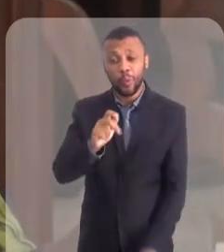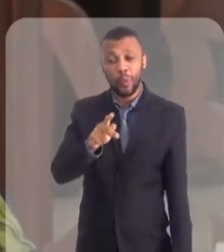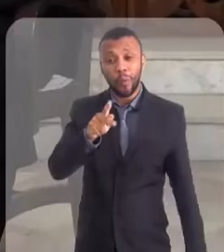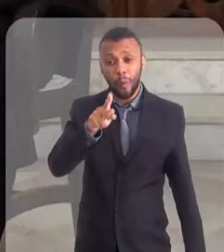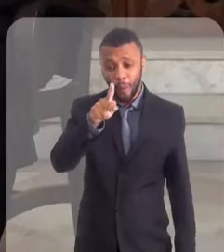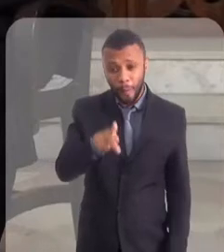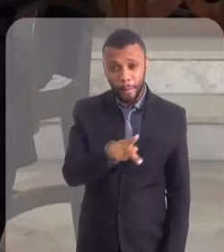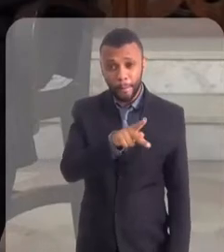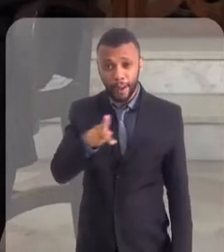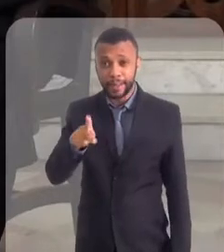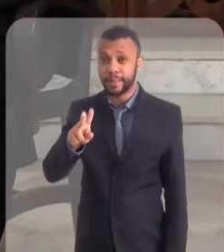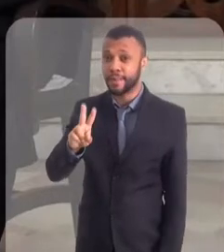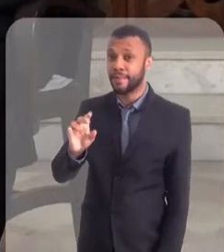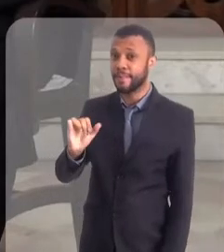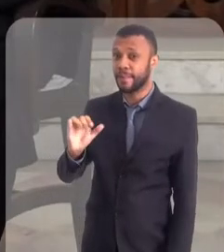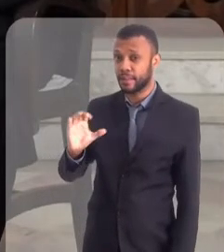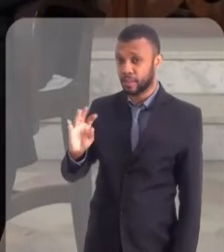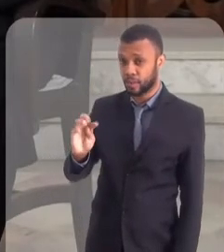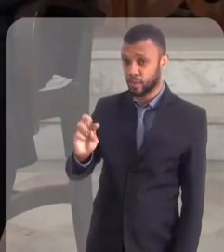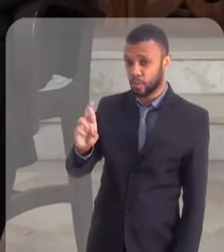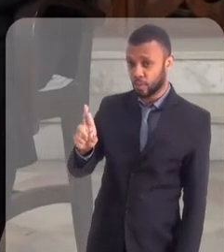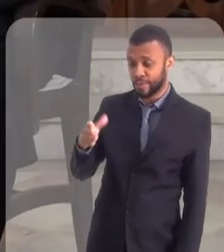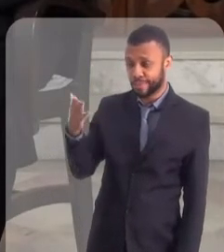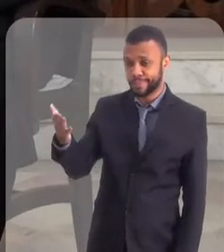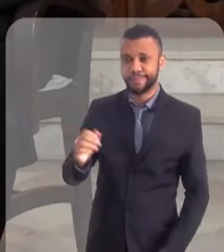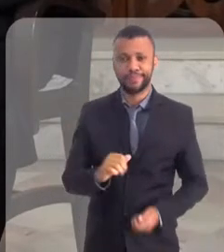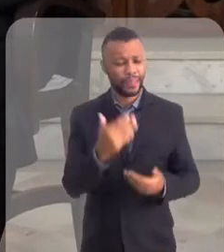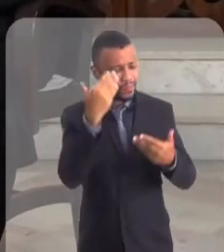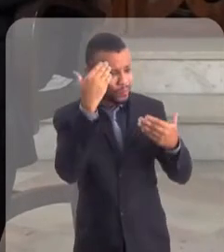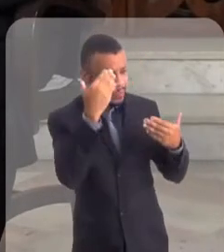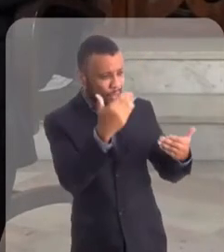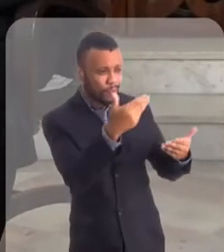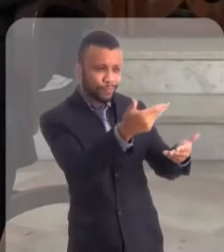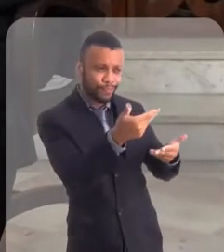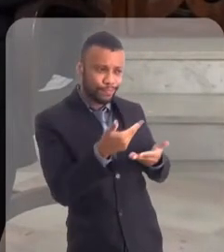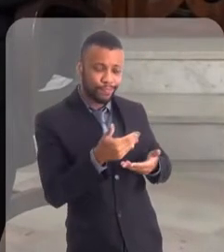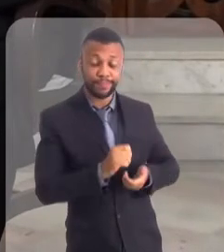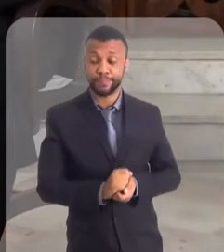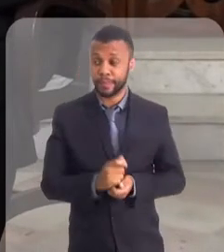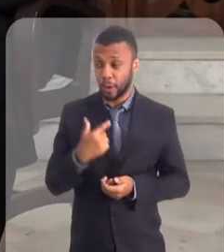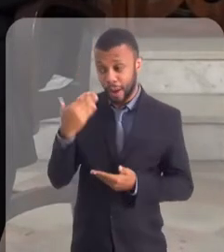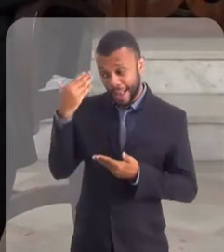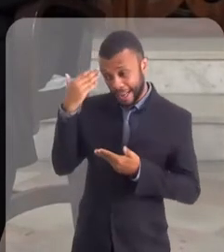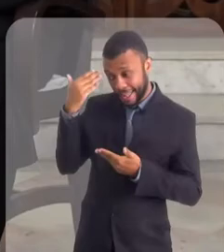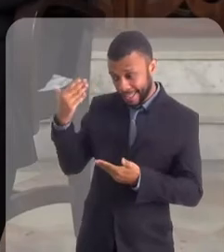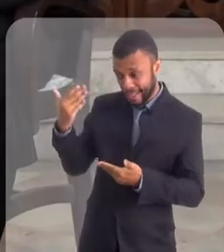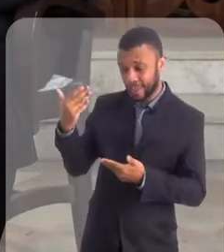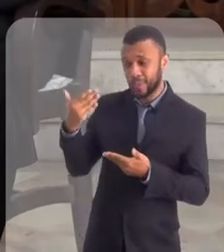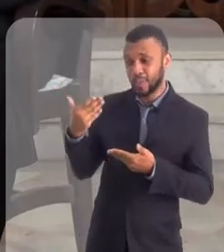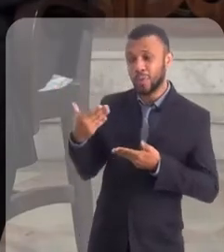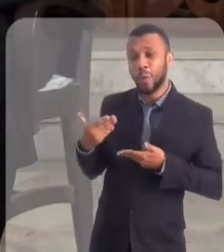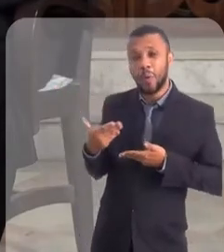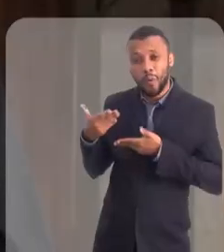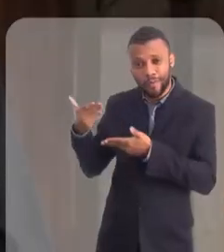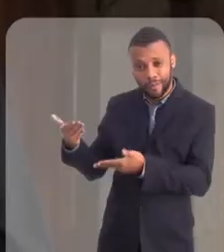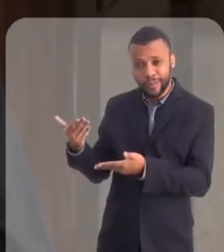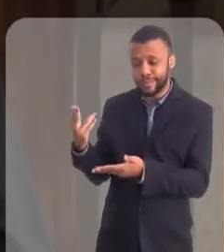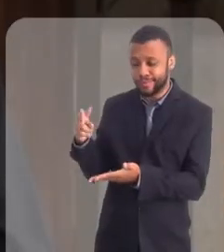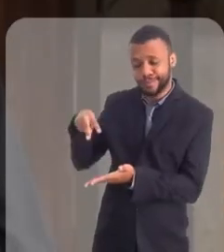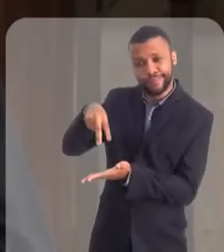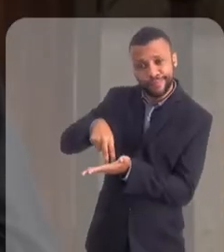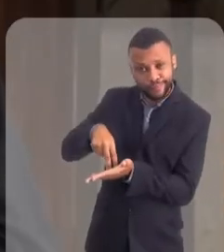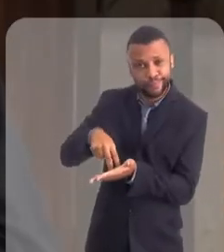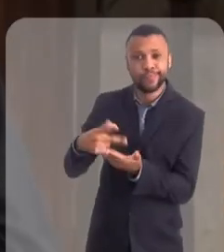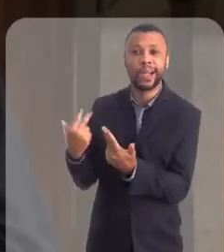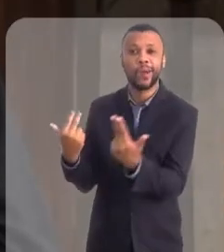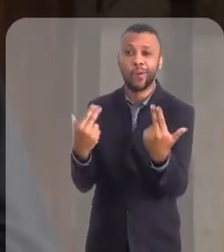Pimentel. Padre Vitor, obrigado por nos receber. Eu que agradeço o convite, Luzia, bem como